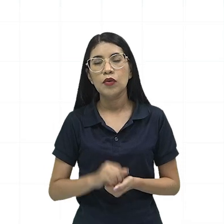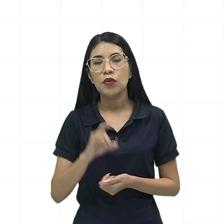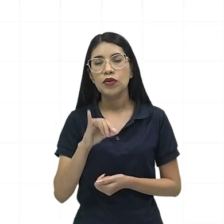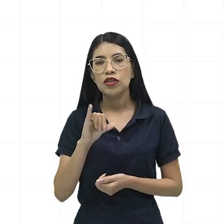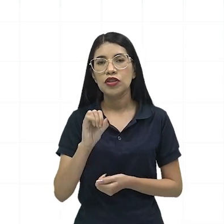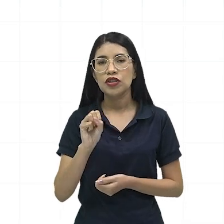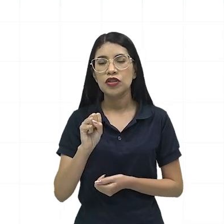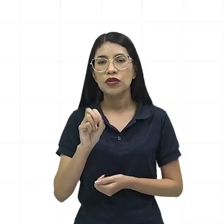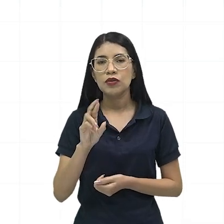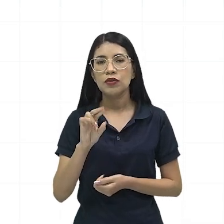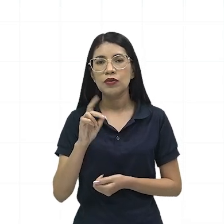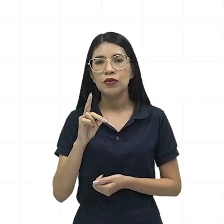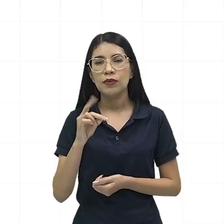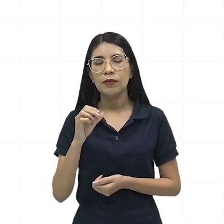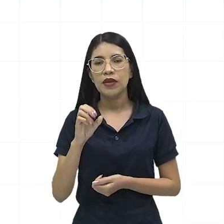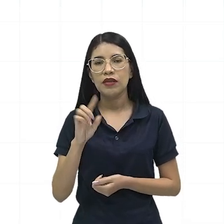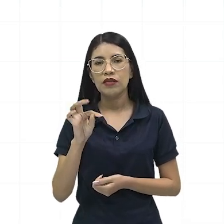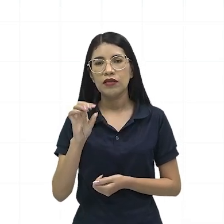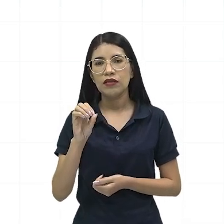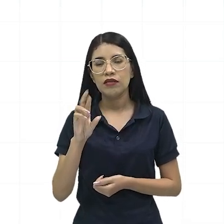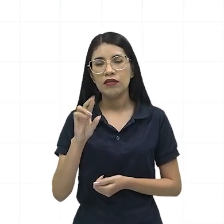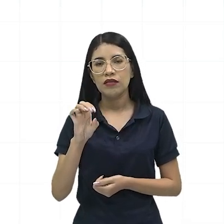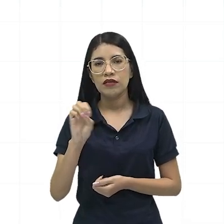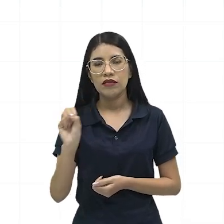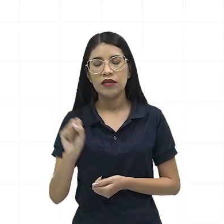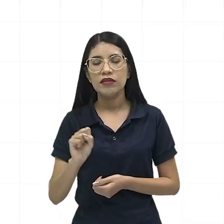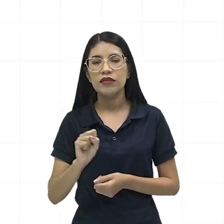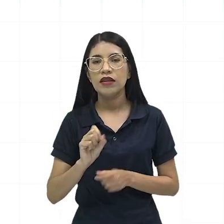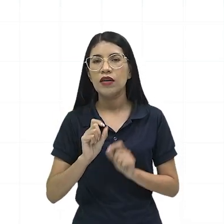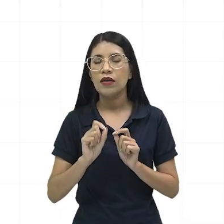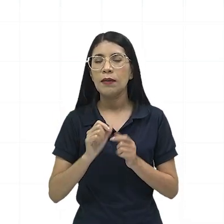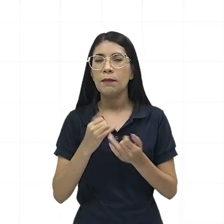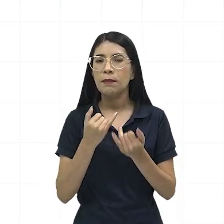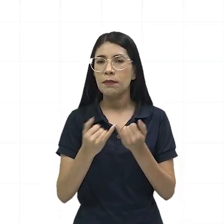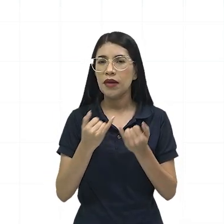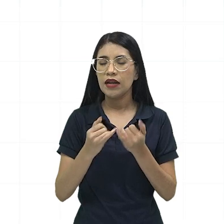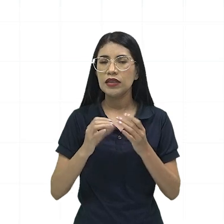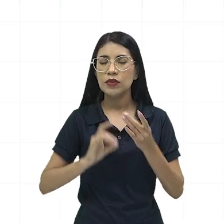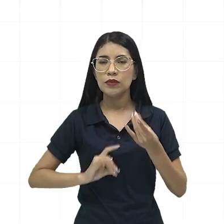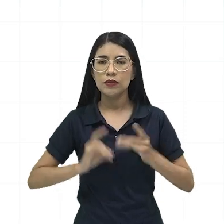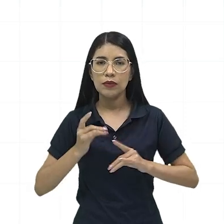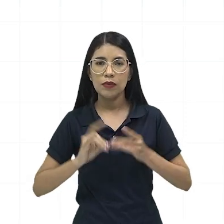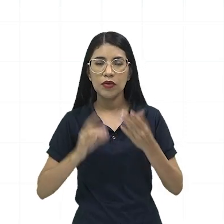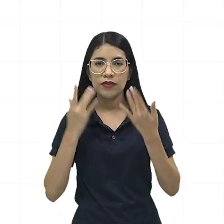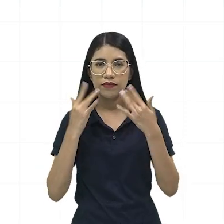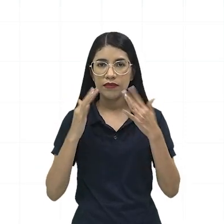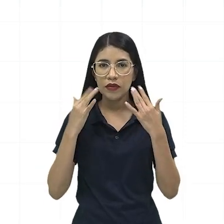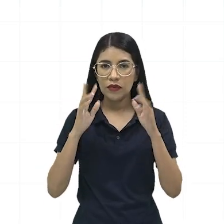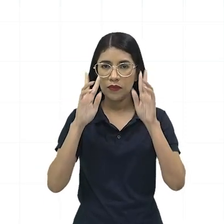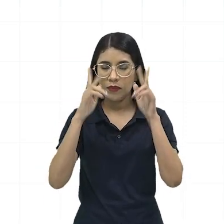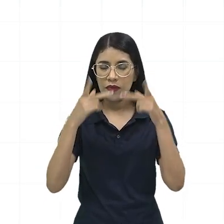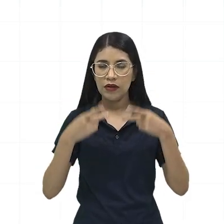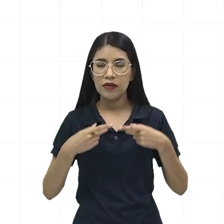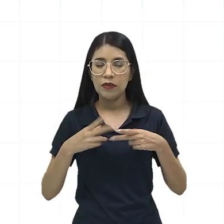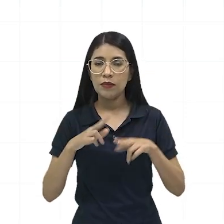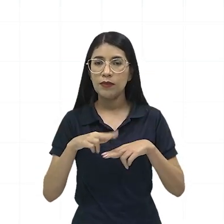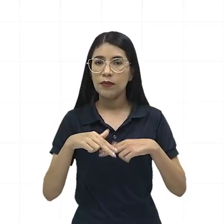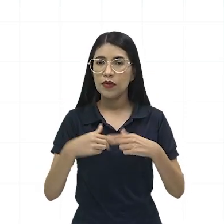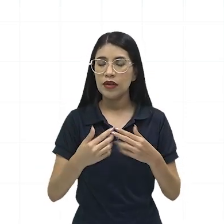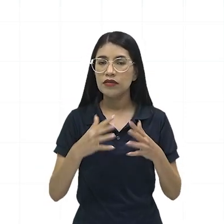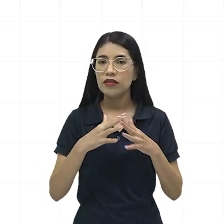disruptores endócrinos. O que é isso? Elas se parecem muito com os hormônios naturais de um ser humano e por isso